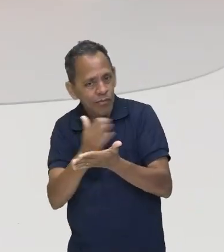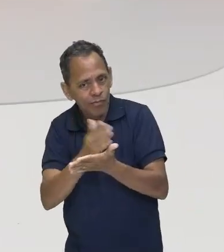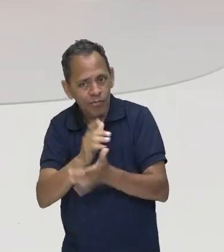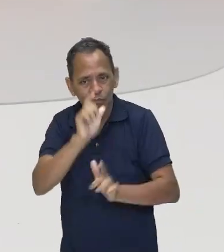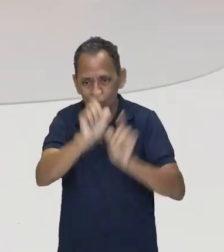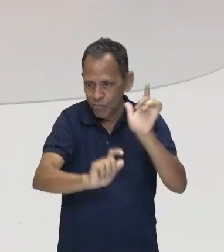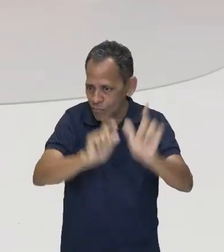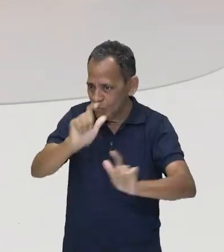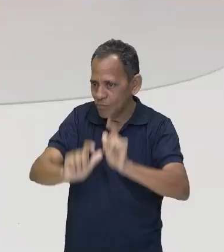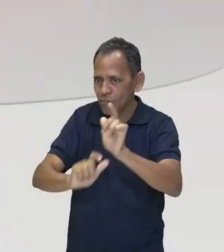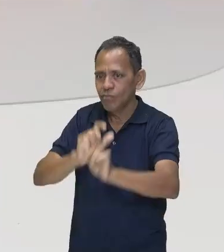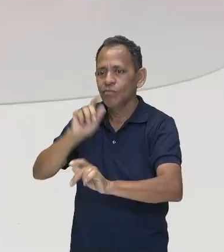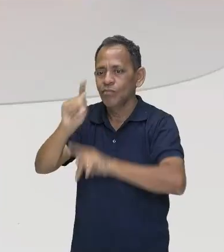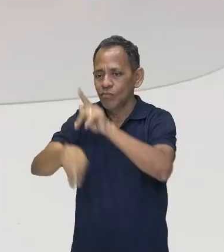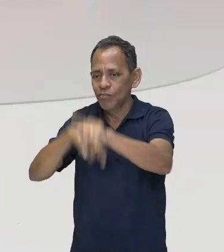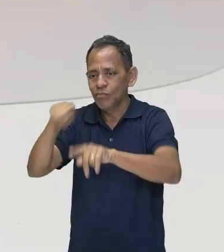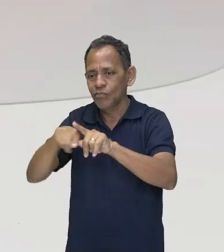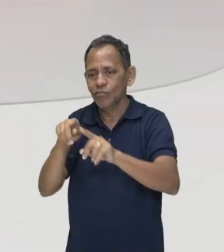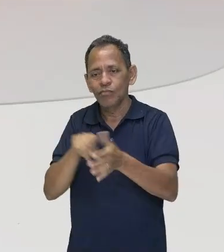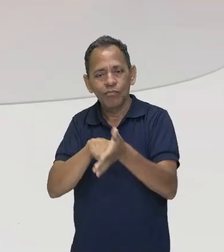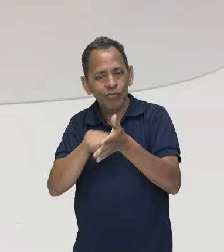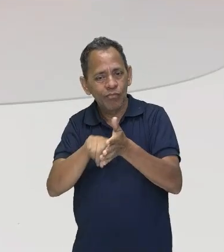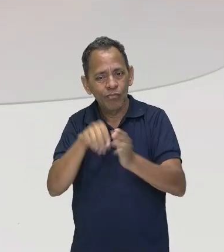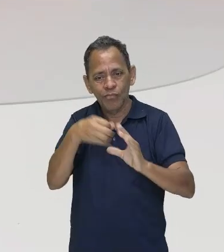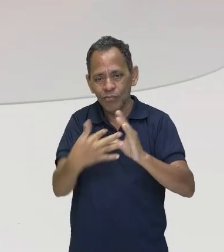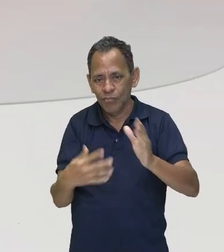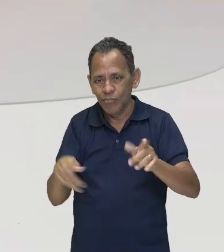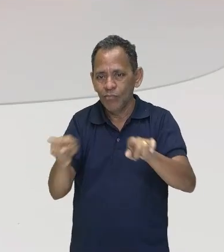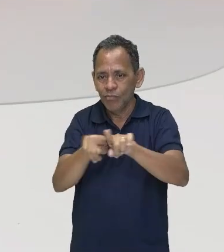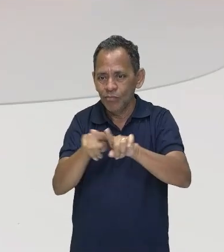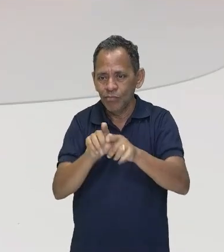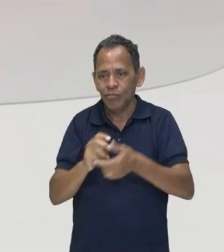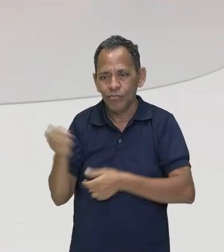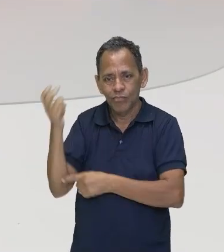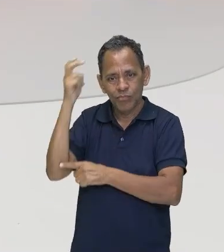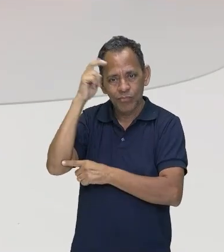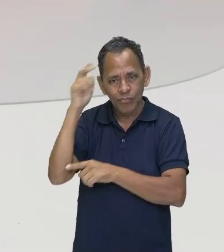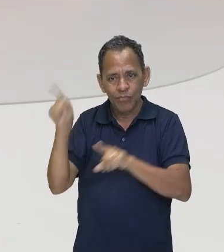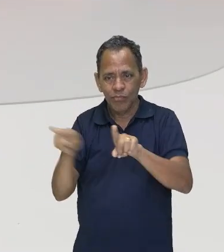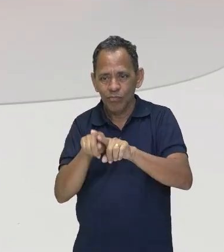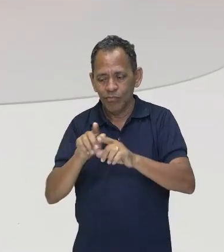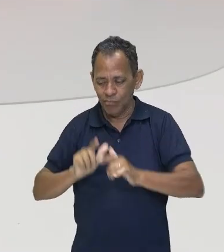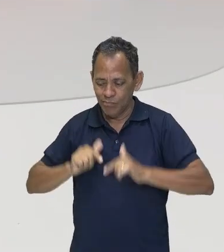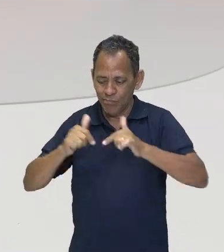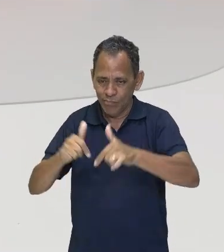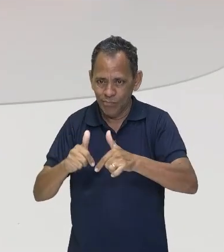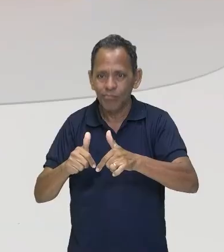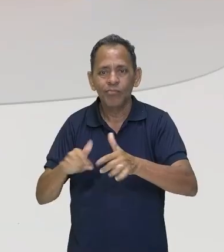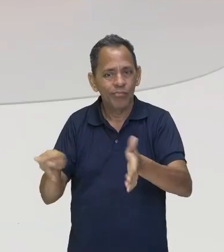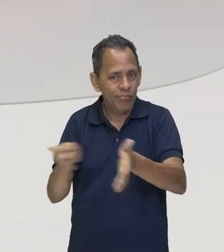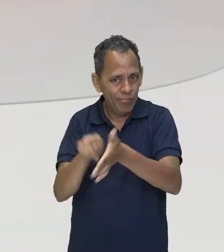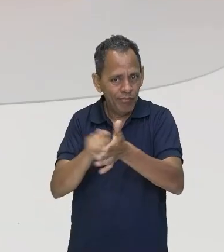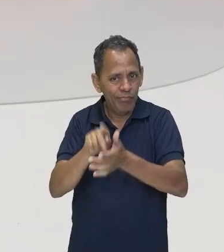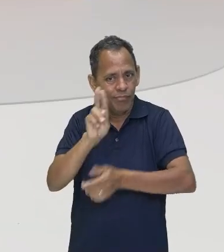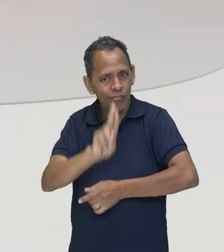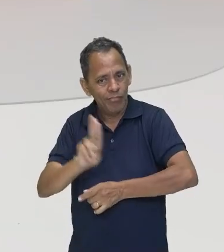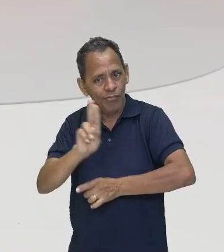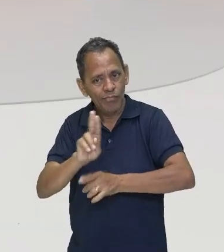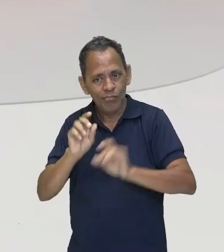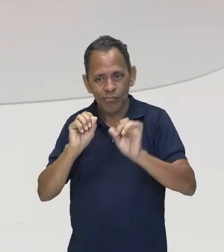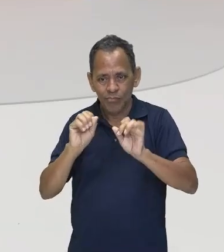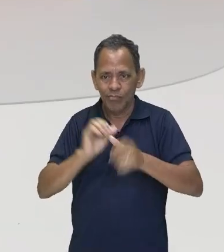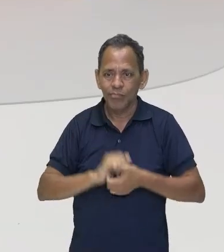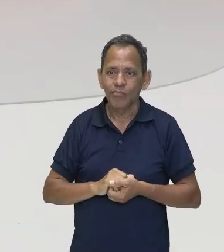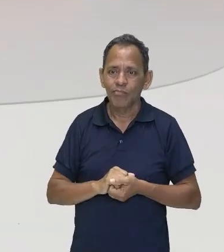né, de cada um deles, um pouco da cultura, um pouco ali das atividades que são realizadas e também